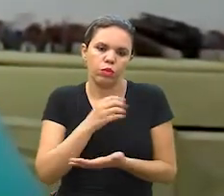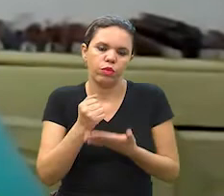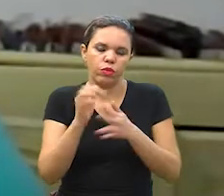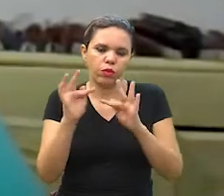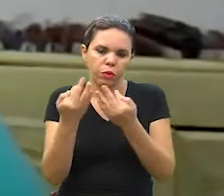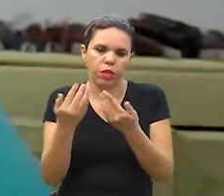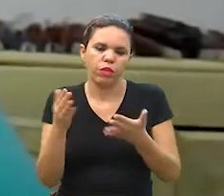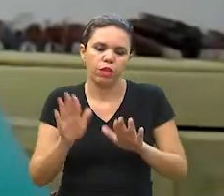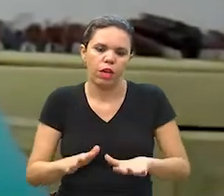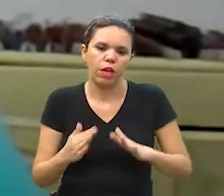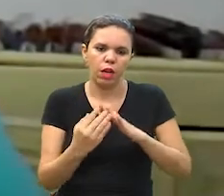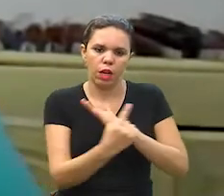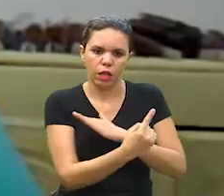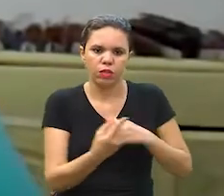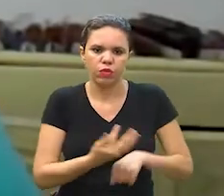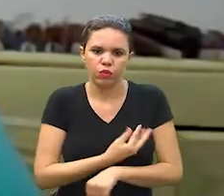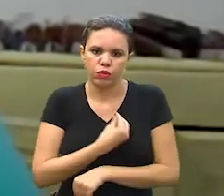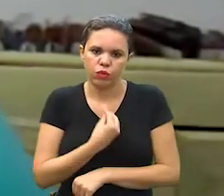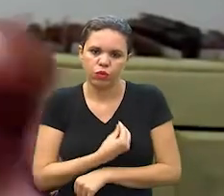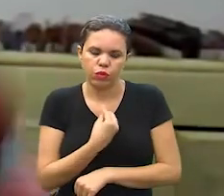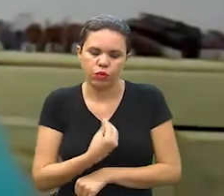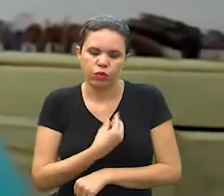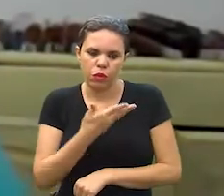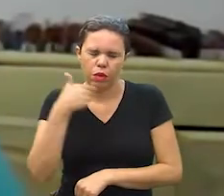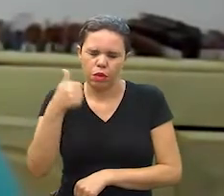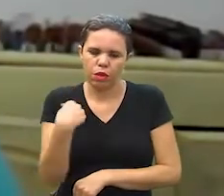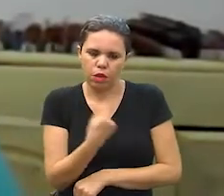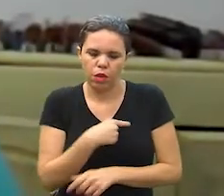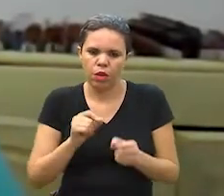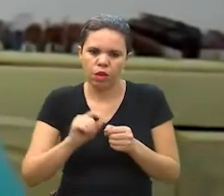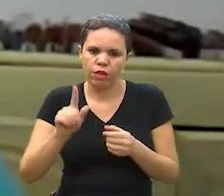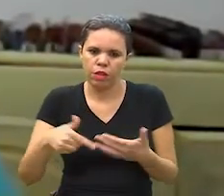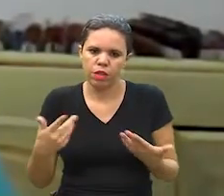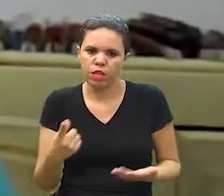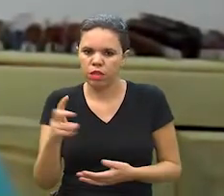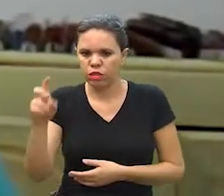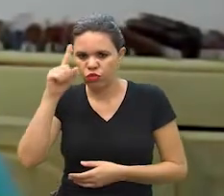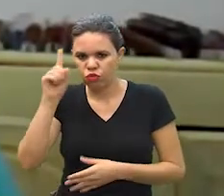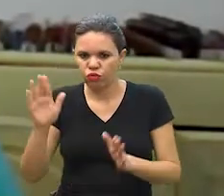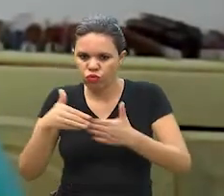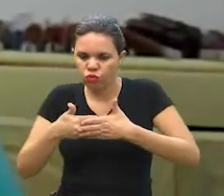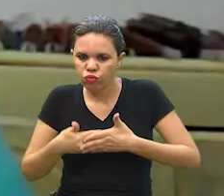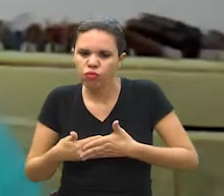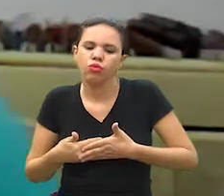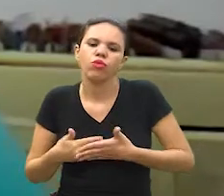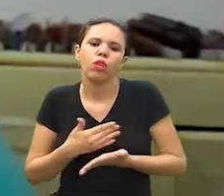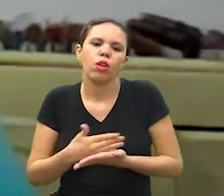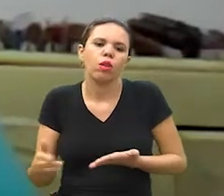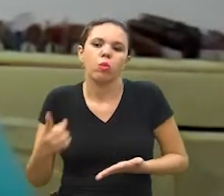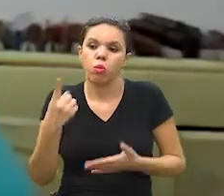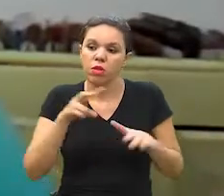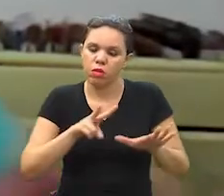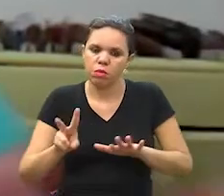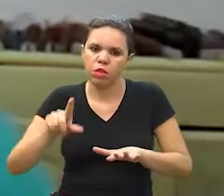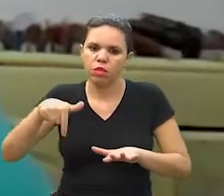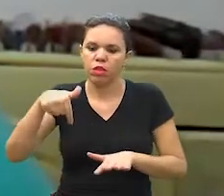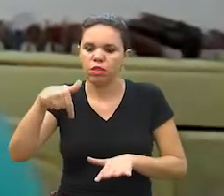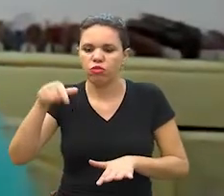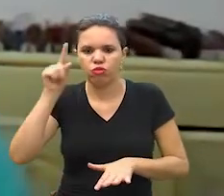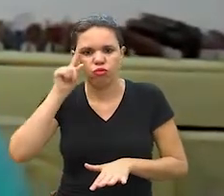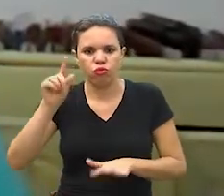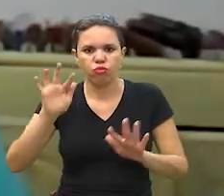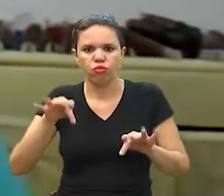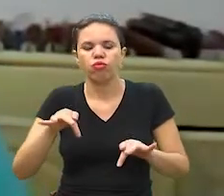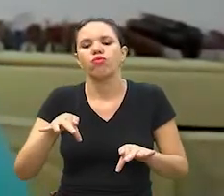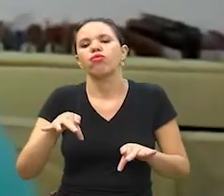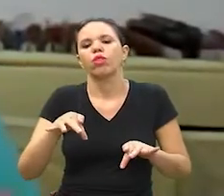em casa e tenham condição de sobreviver. É melhor a gente fazer isso 15 dias, não é? Começa com uma semana, 7 dias, no